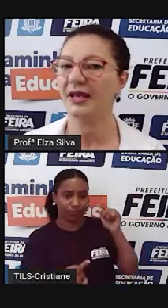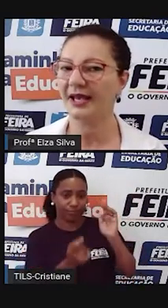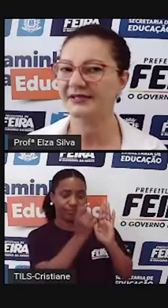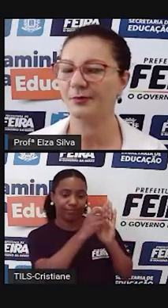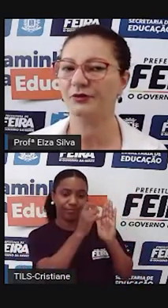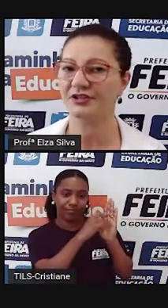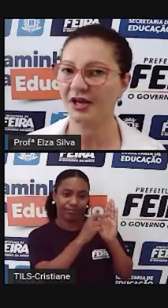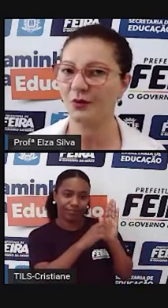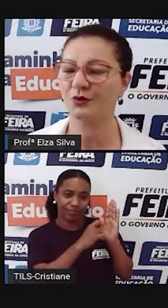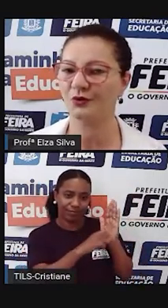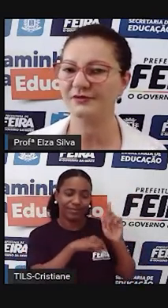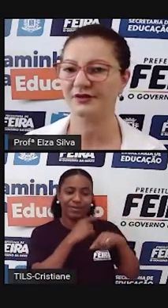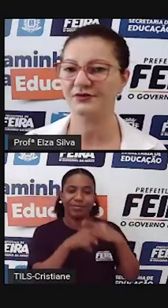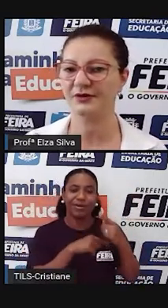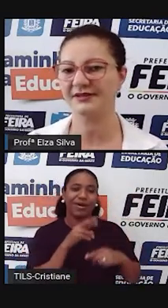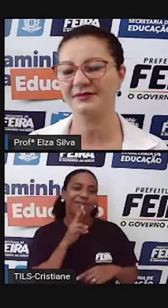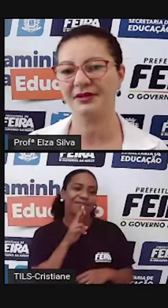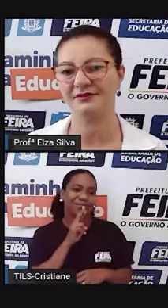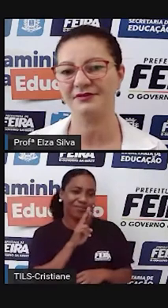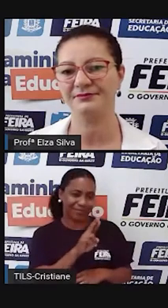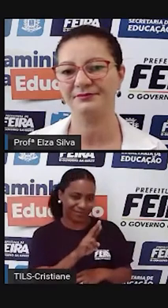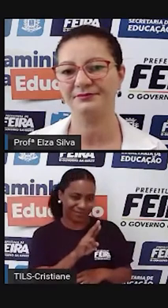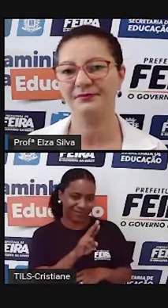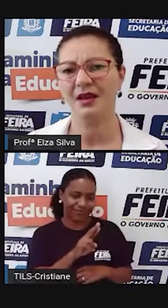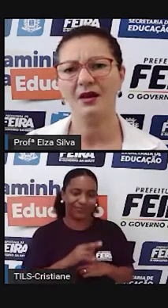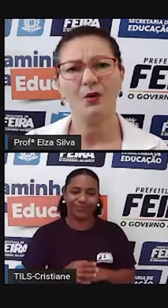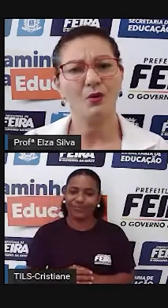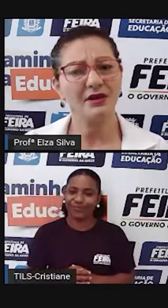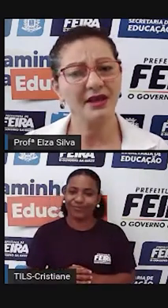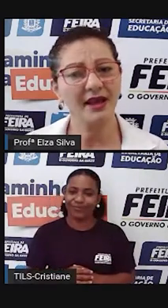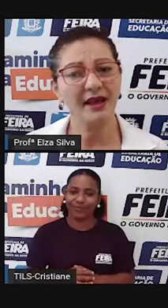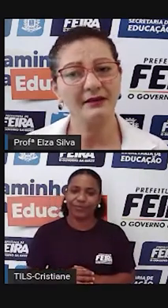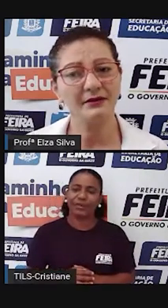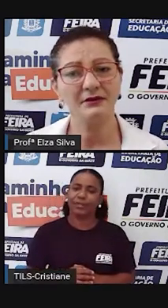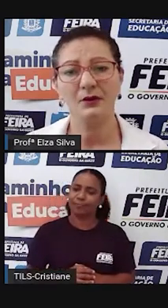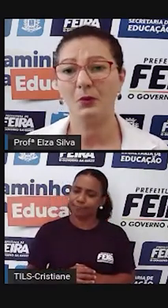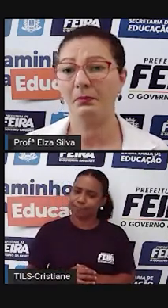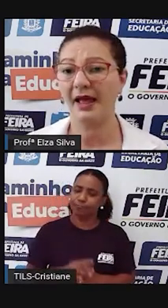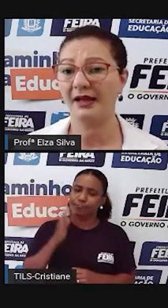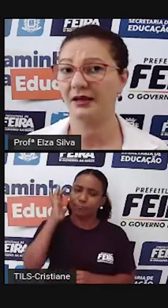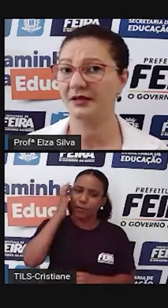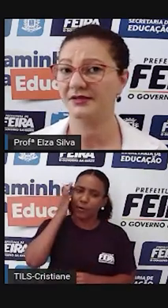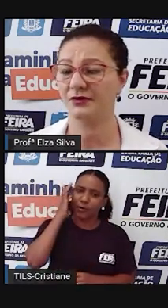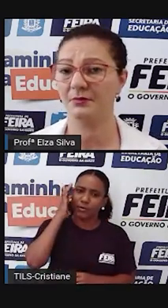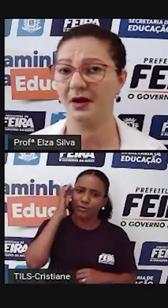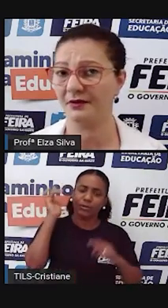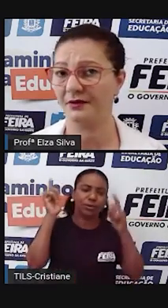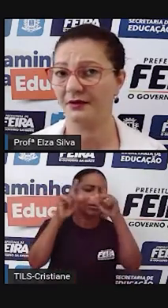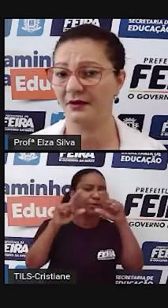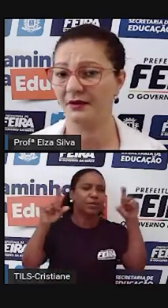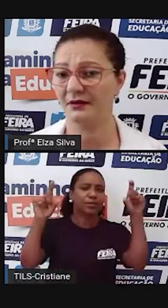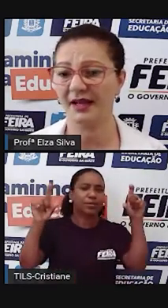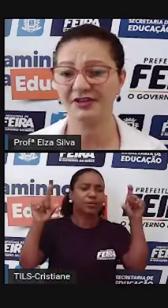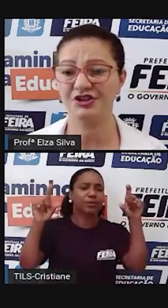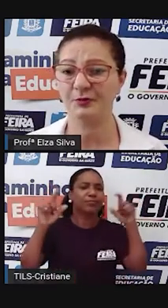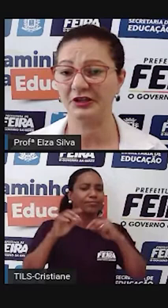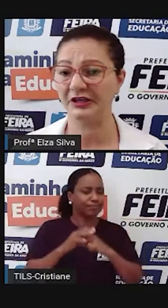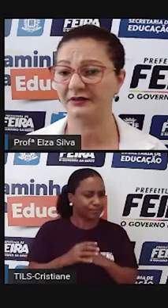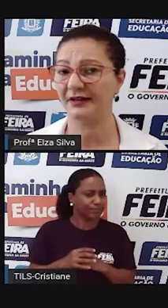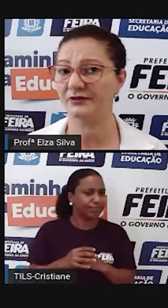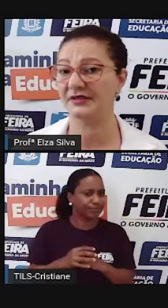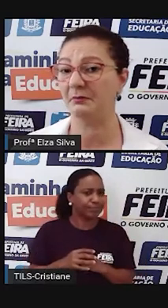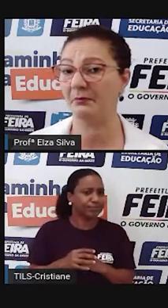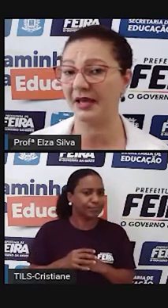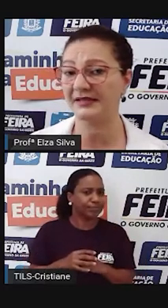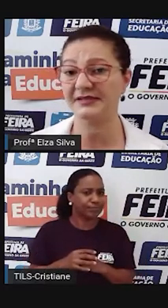caderno e responda de acordo com seus conhecimentos. O que é o Black History Month? É que a gente